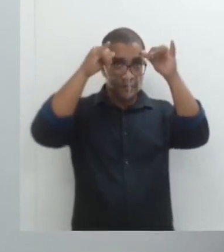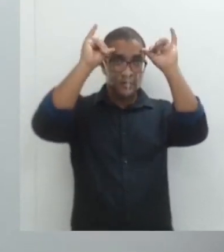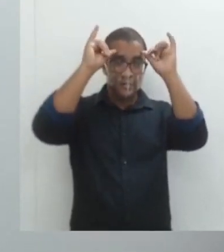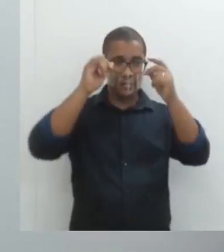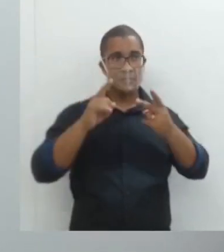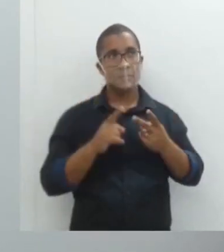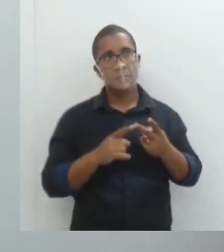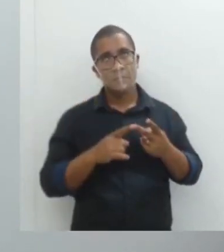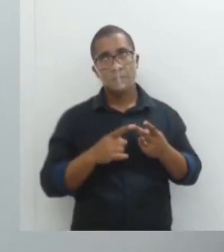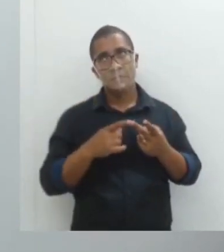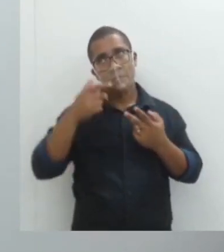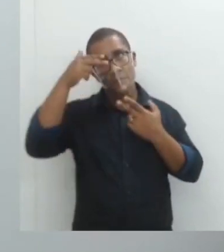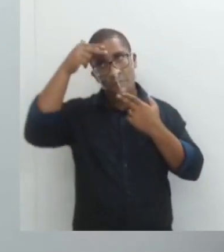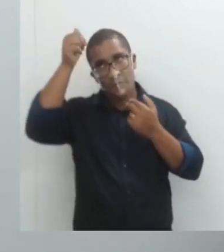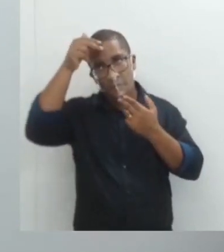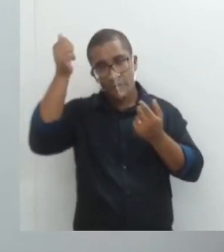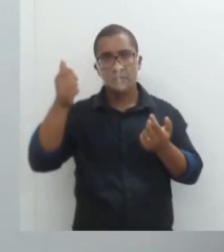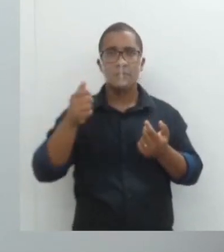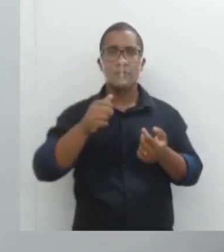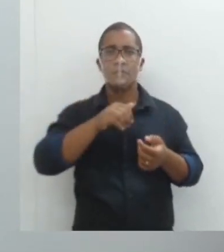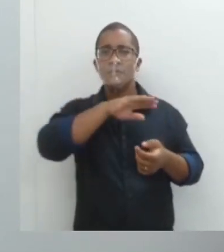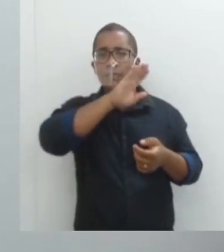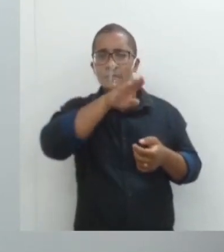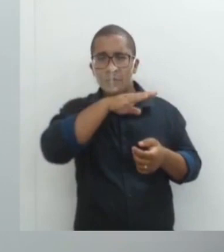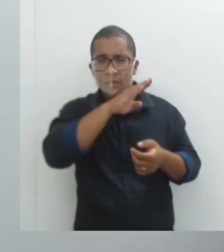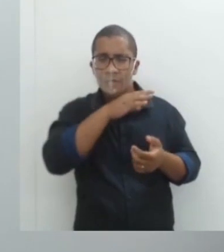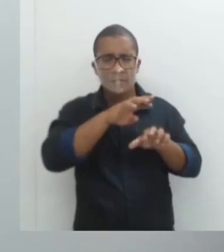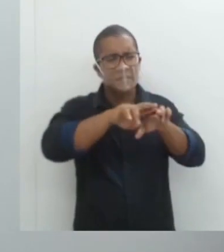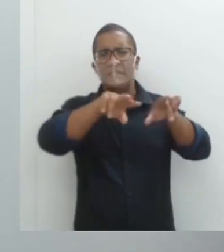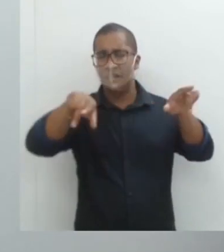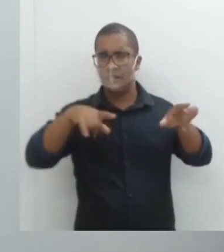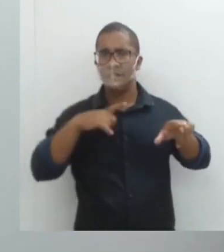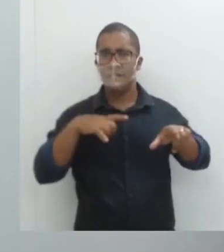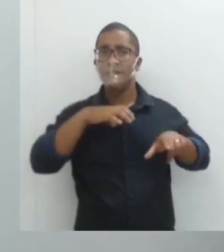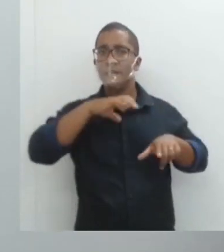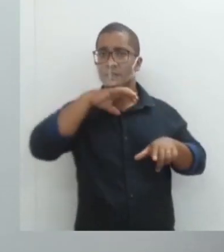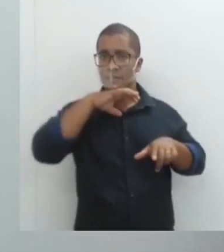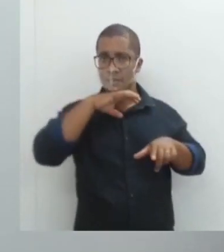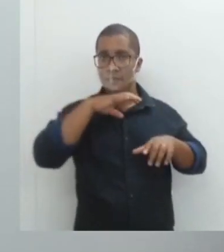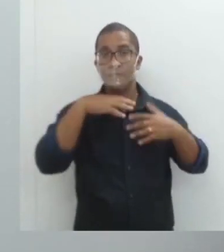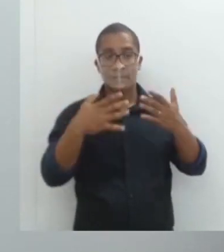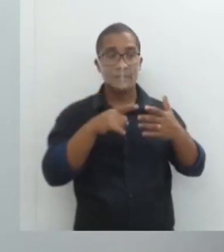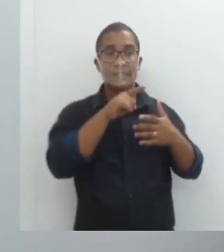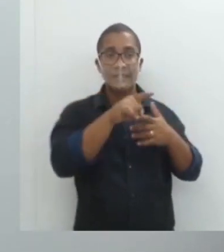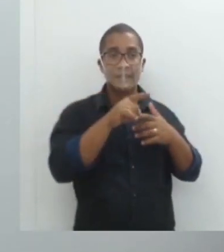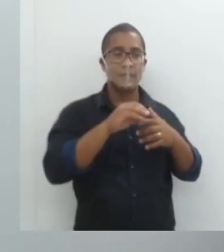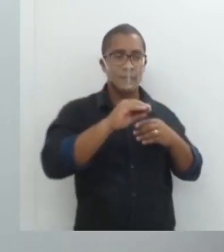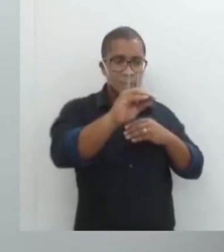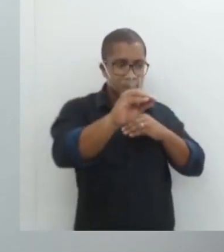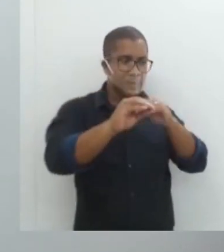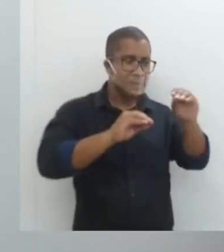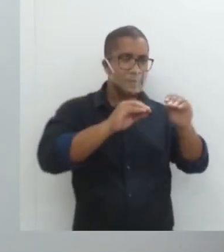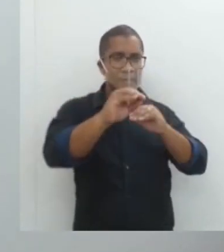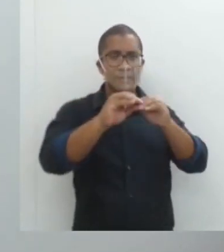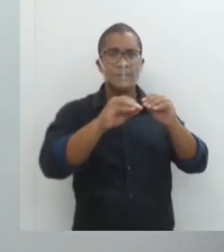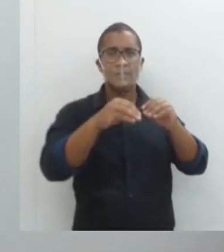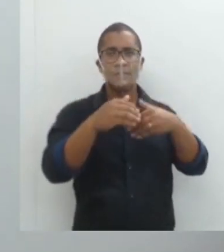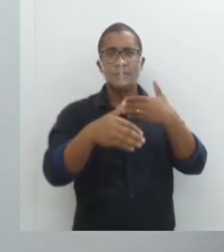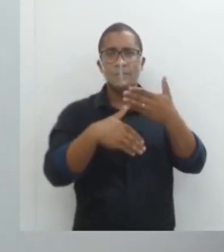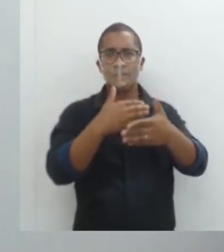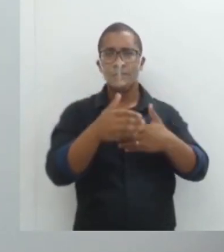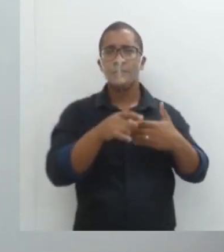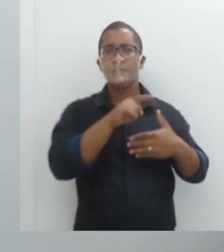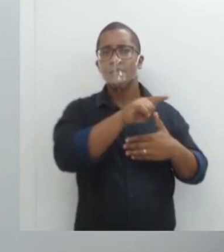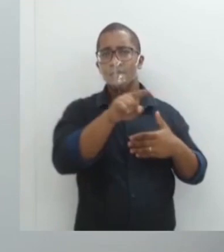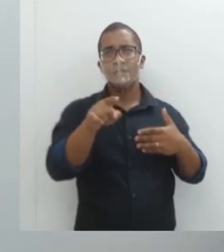seja cabra, porcos, etc. Né? Então, esses movimentos eles foram devastando os lugares